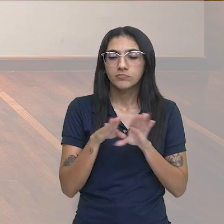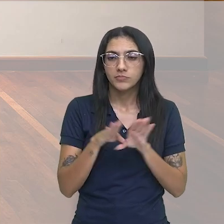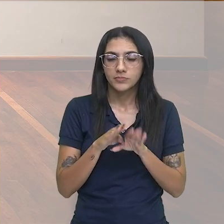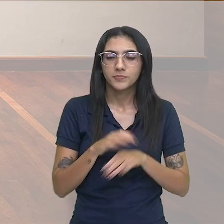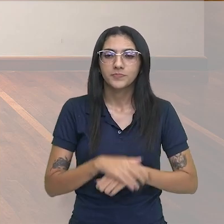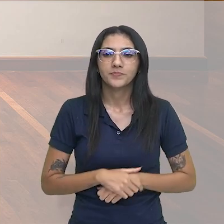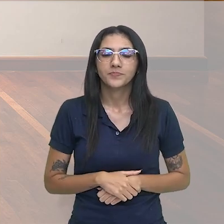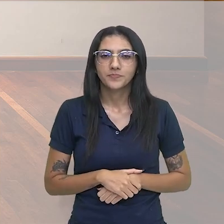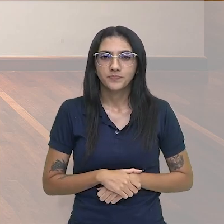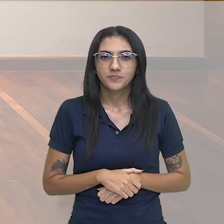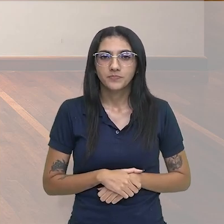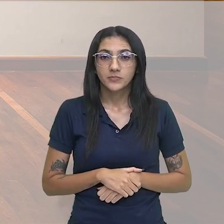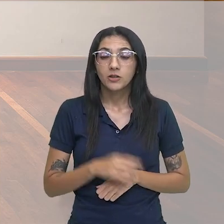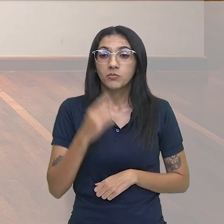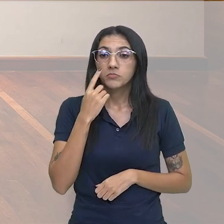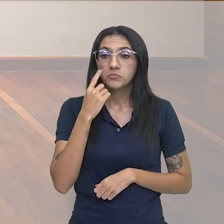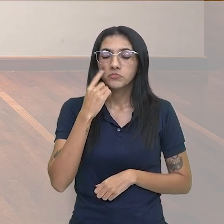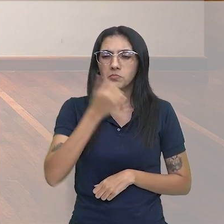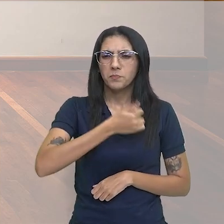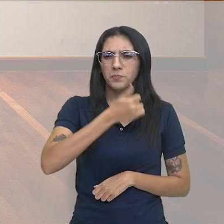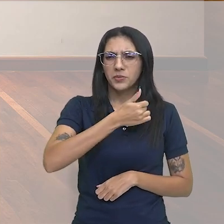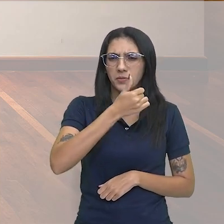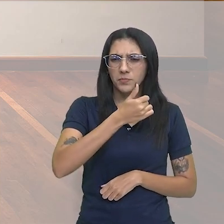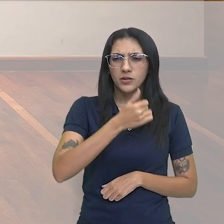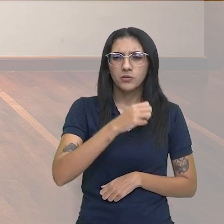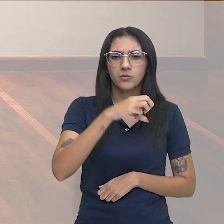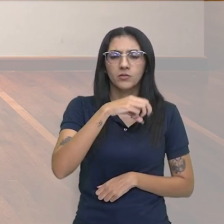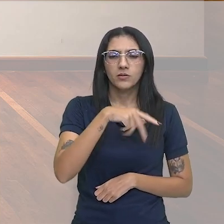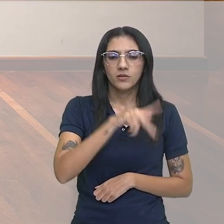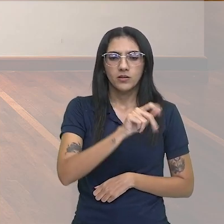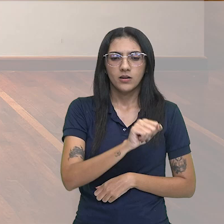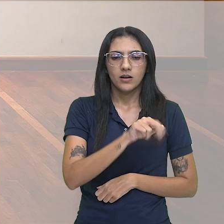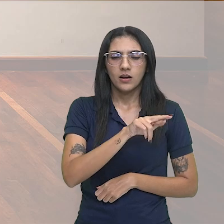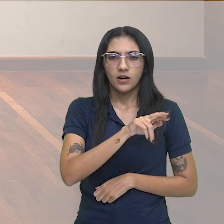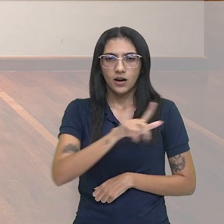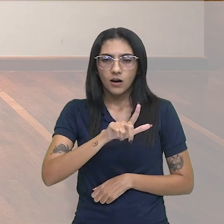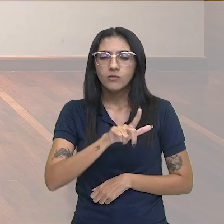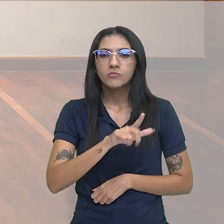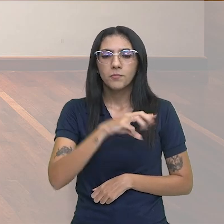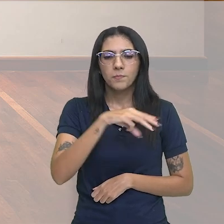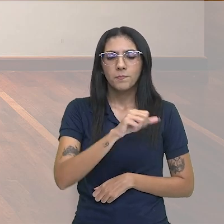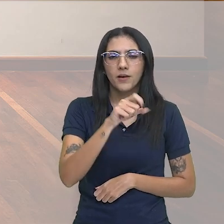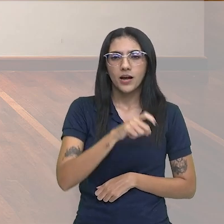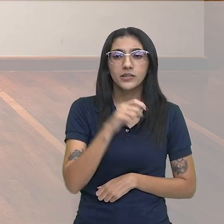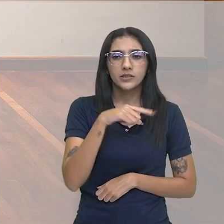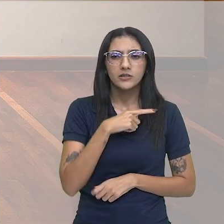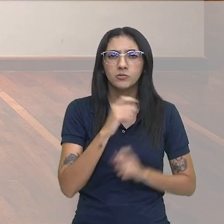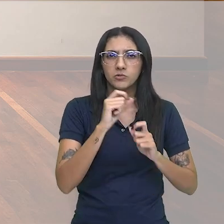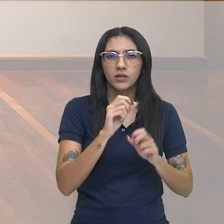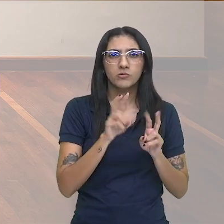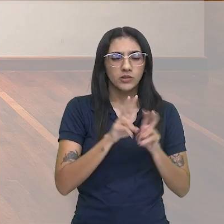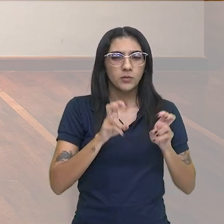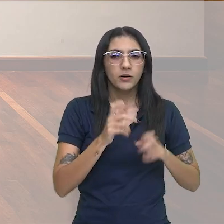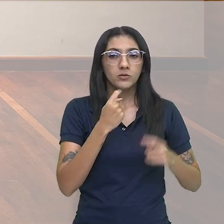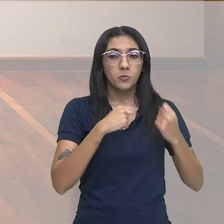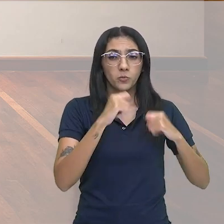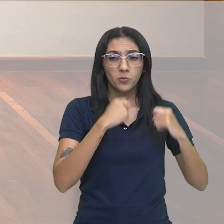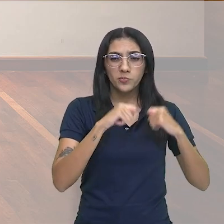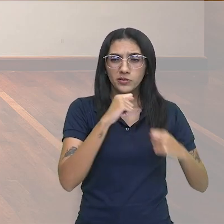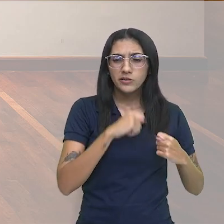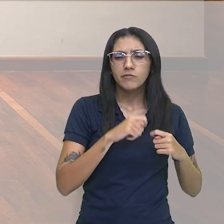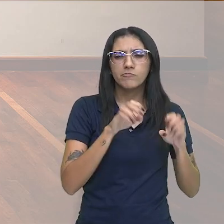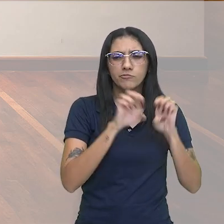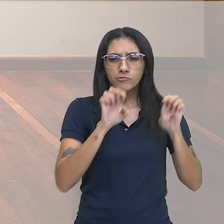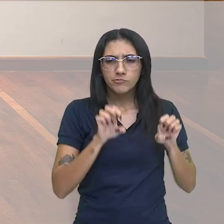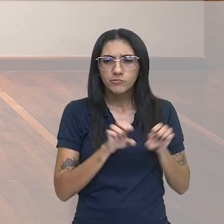aí, com o Karl Marx elegendo as questões, né, da economia, da